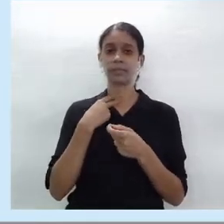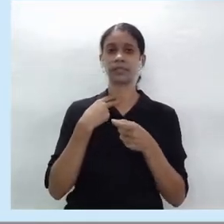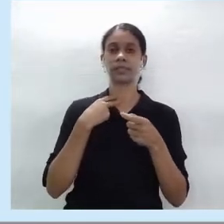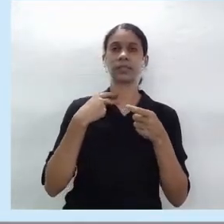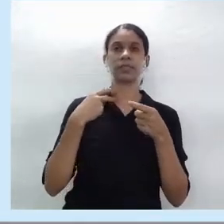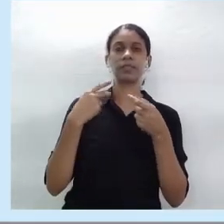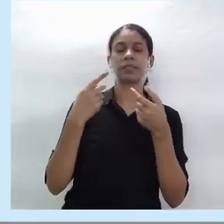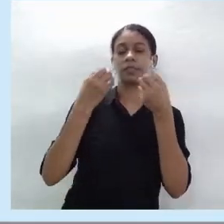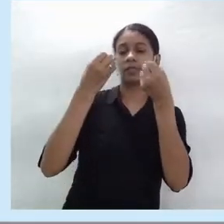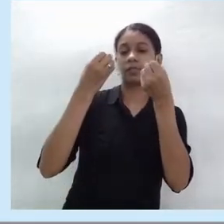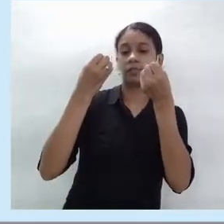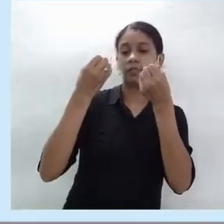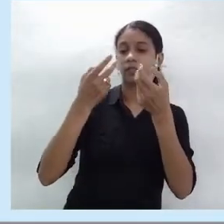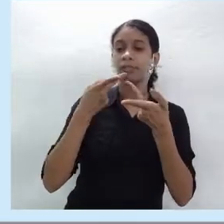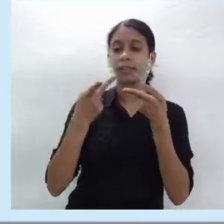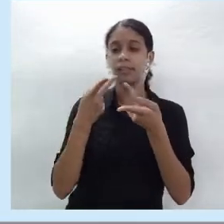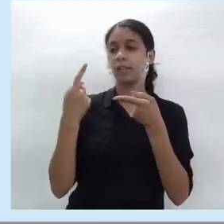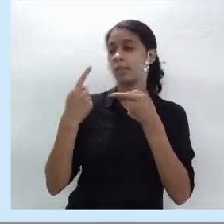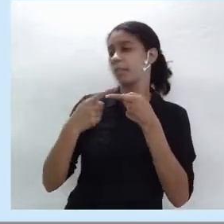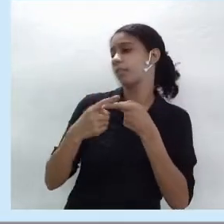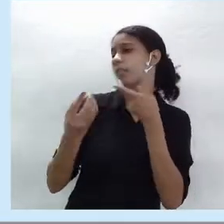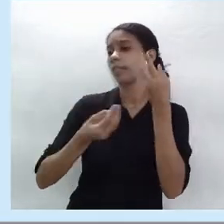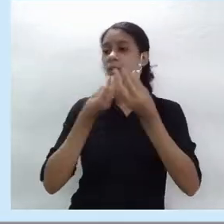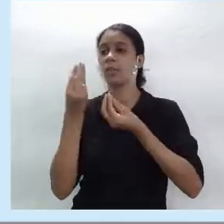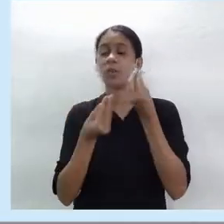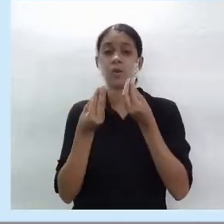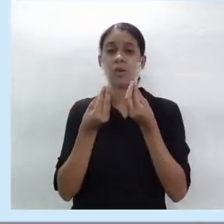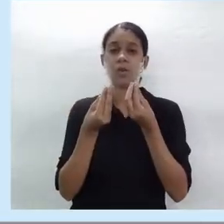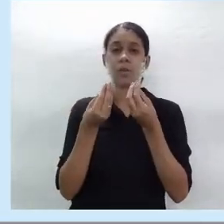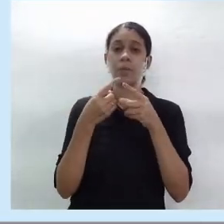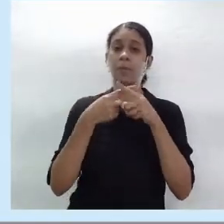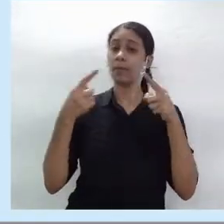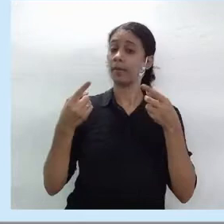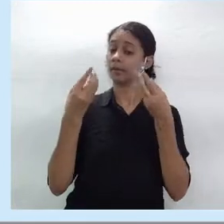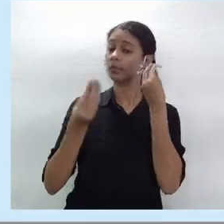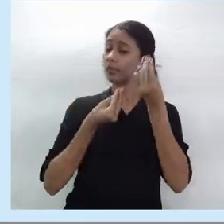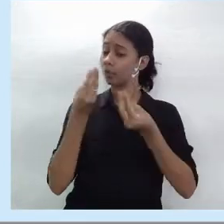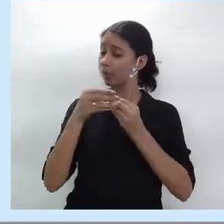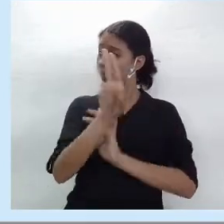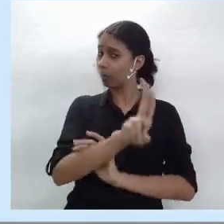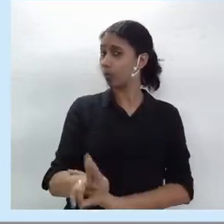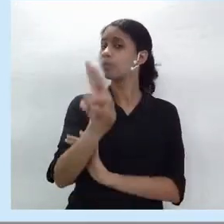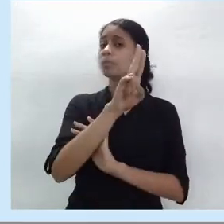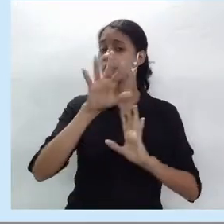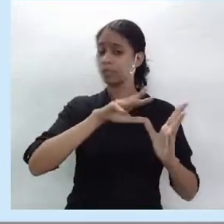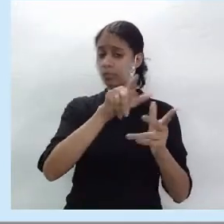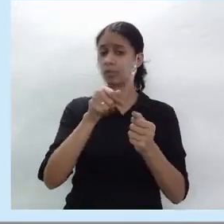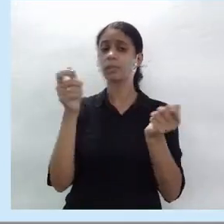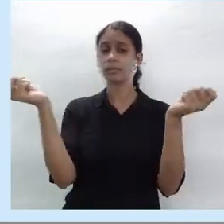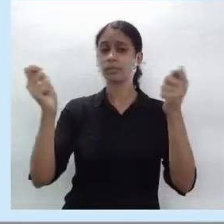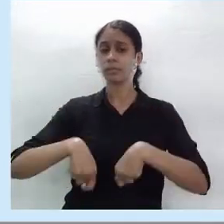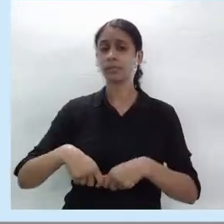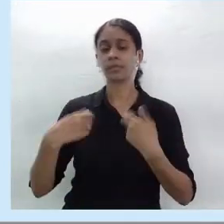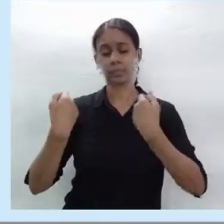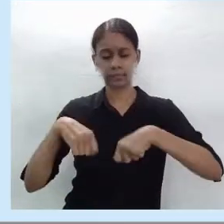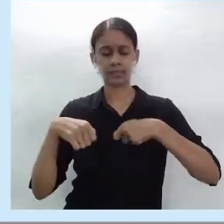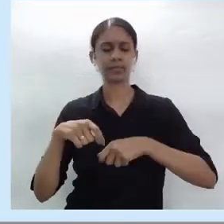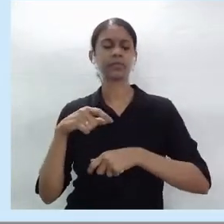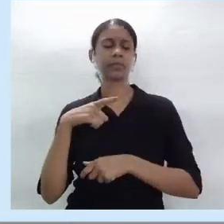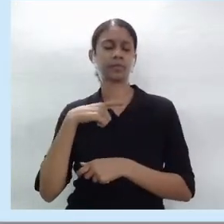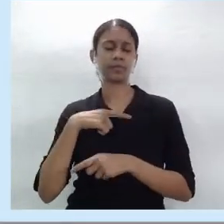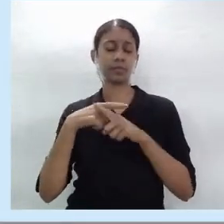sua questão da existência. Mas como ela é aplicada, nós devemos questionar. Milton Santos,